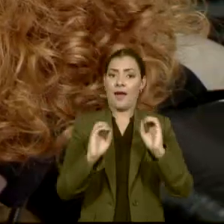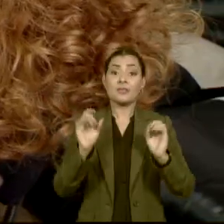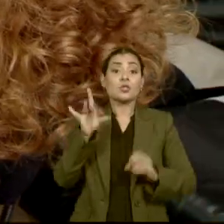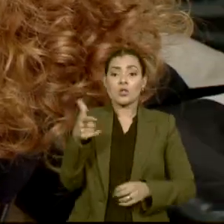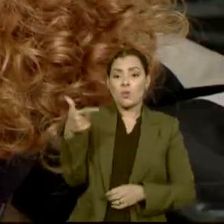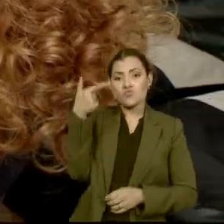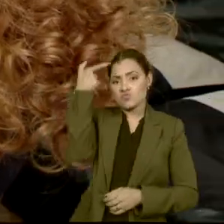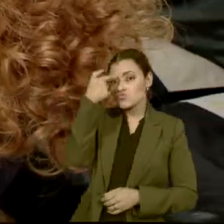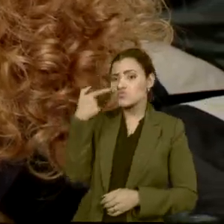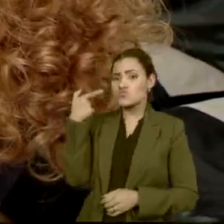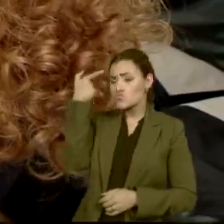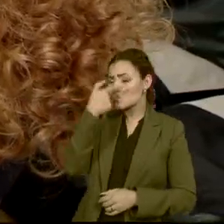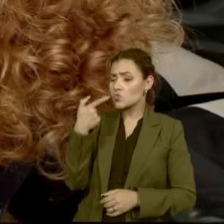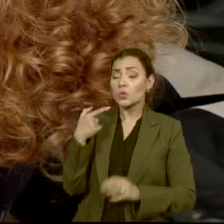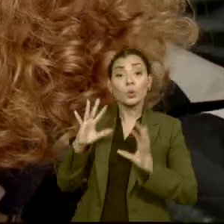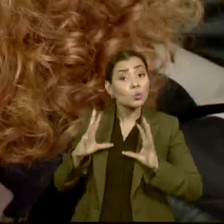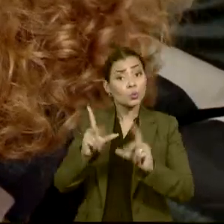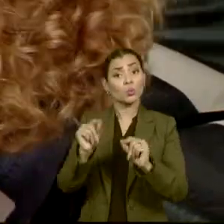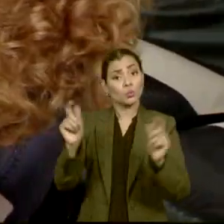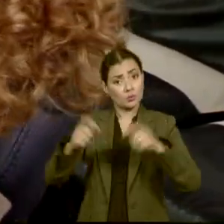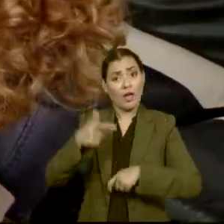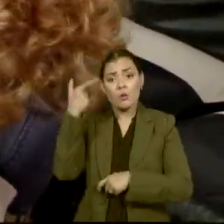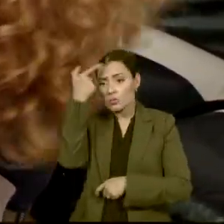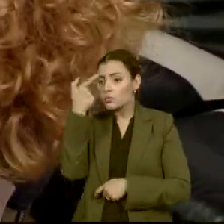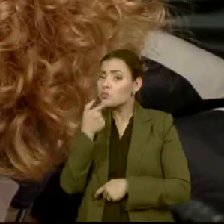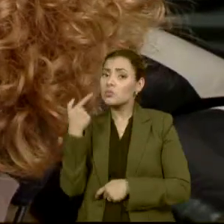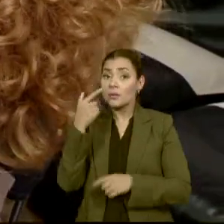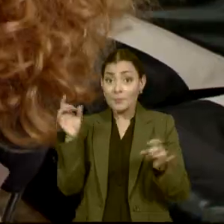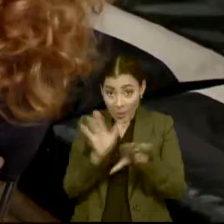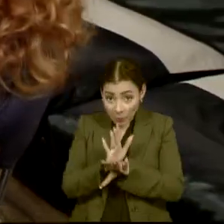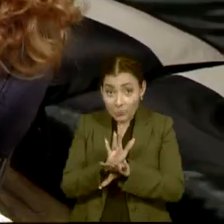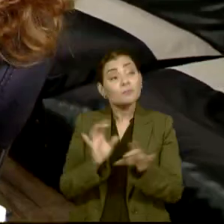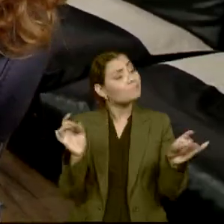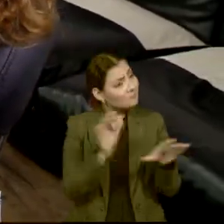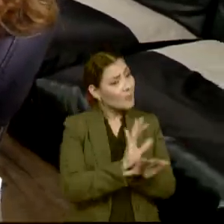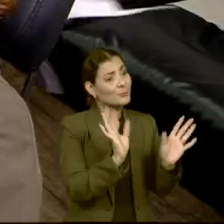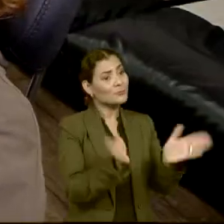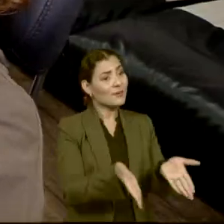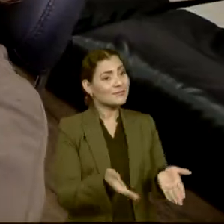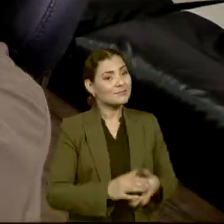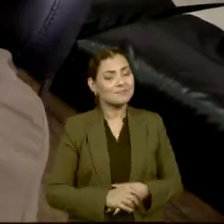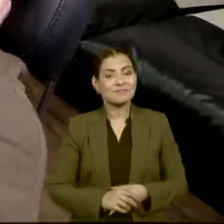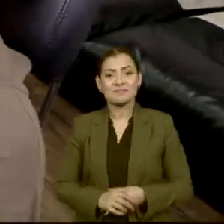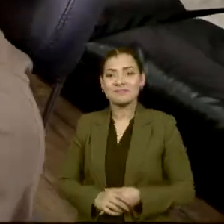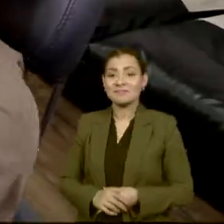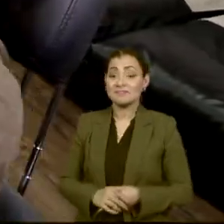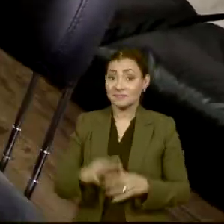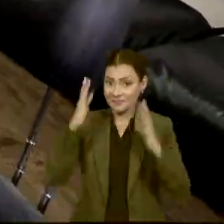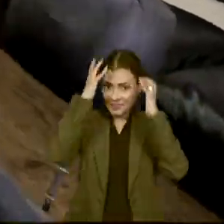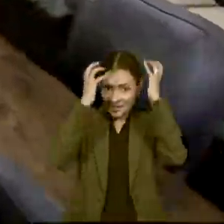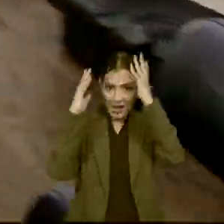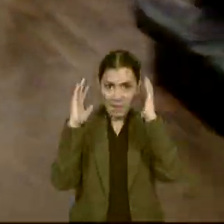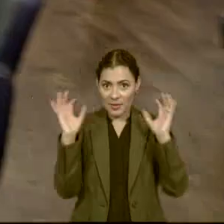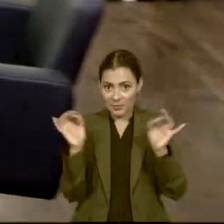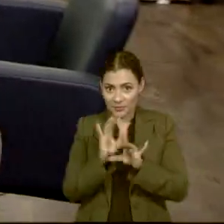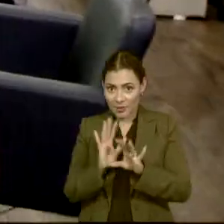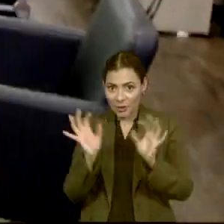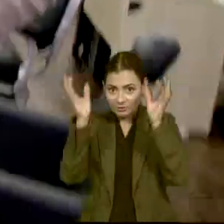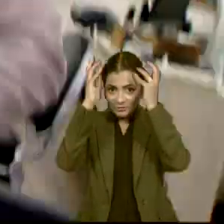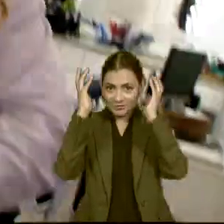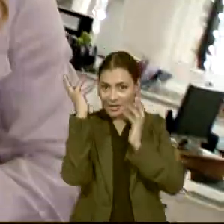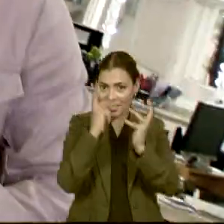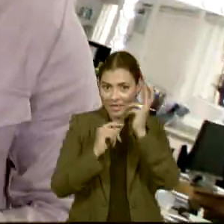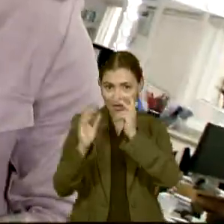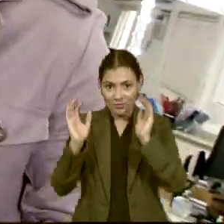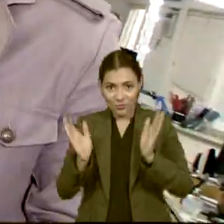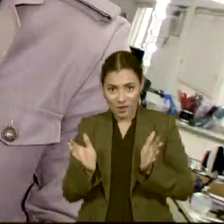pincéis, né? Então você consegue fazer tudo com o airbrush. Pronta? Pronta! E esse cabelo? Esse cabelo que já